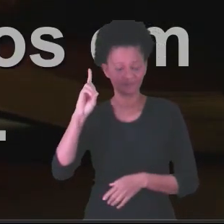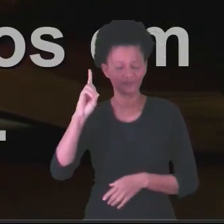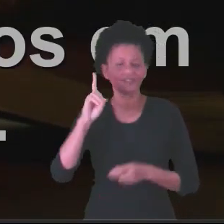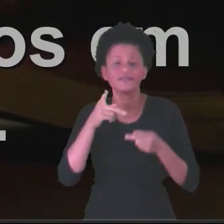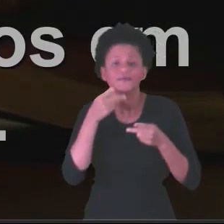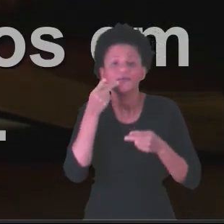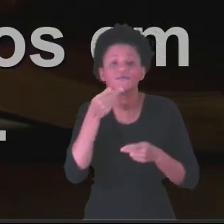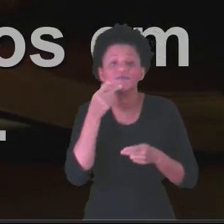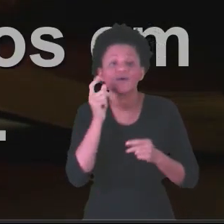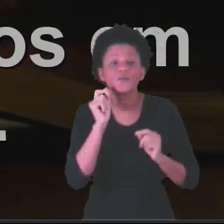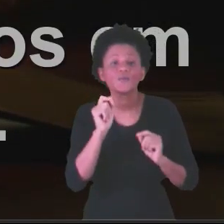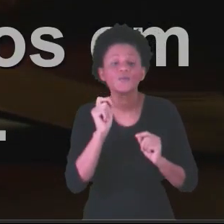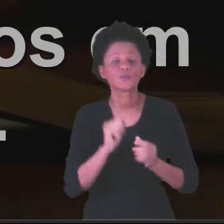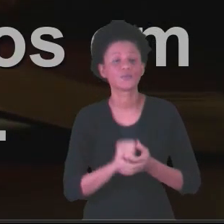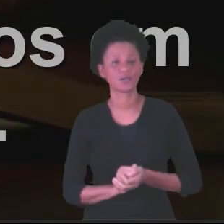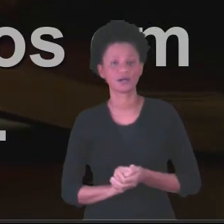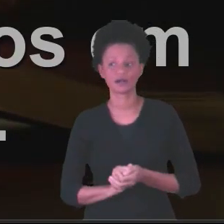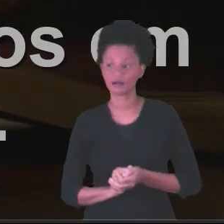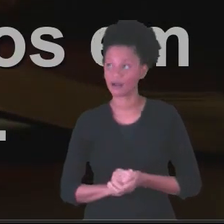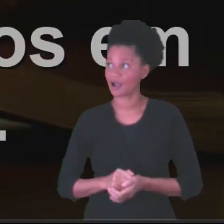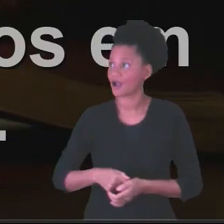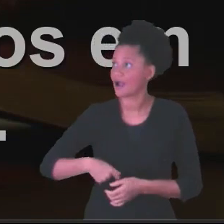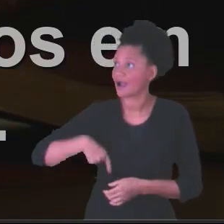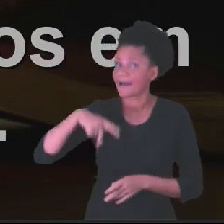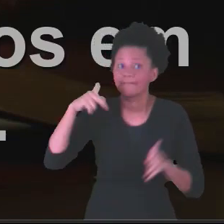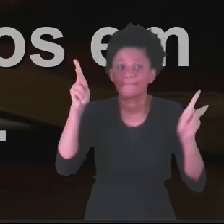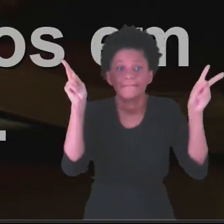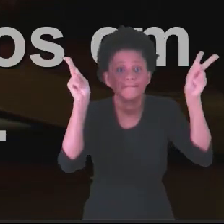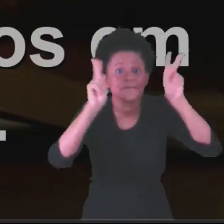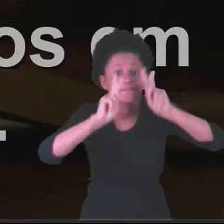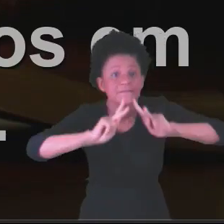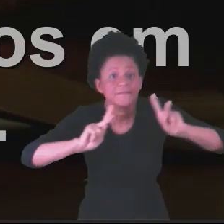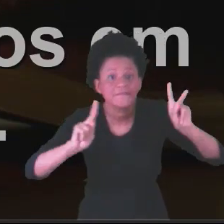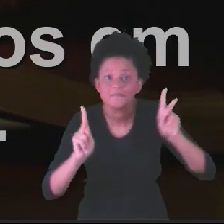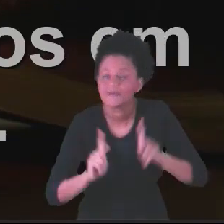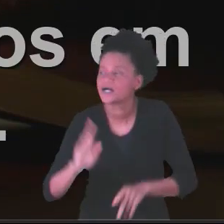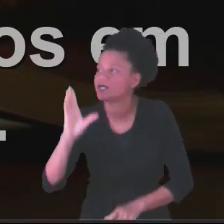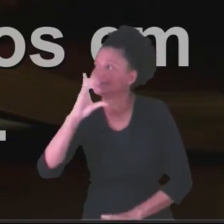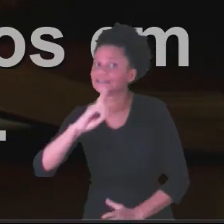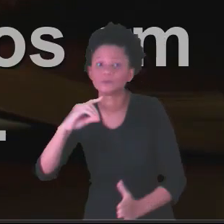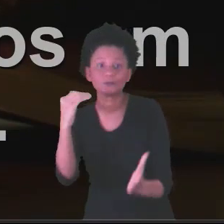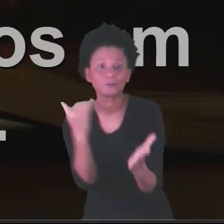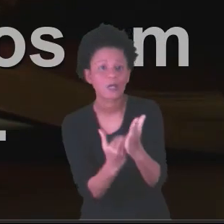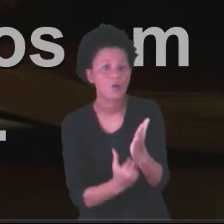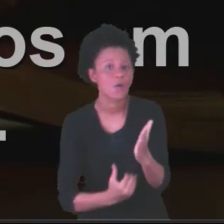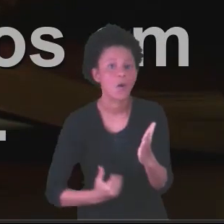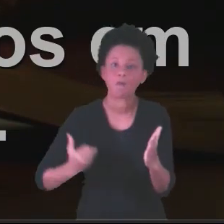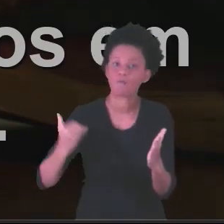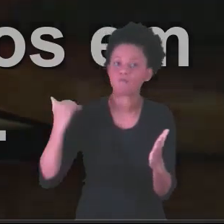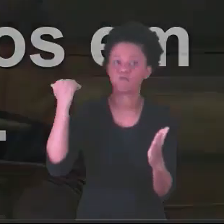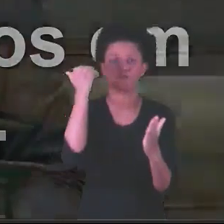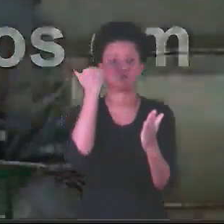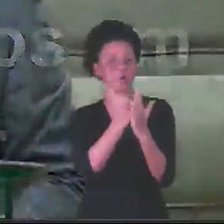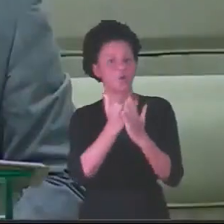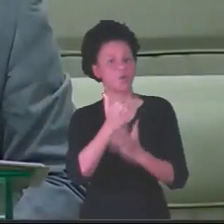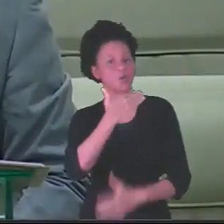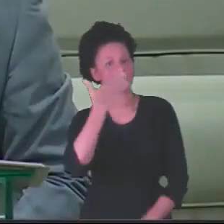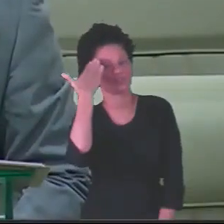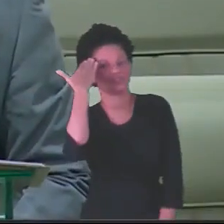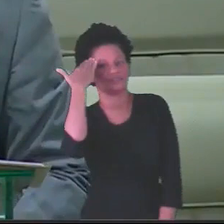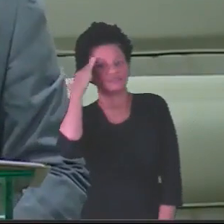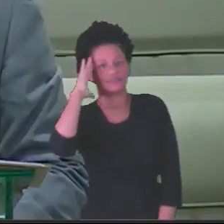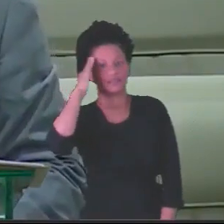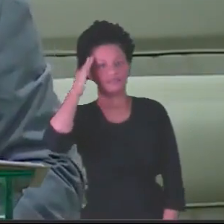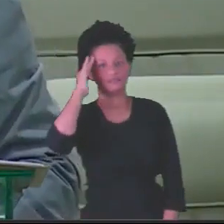fala e a paz de deus que ultrapassa e o entendimento das pessoas